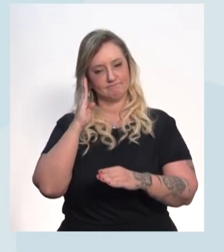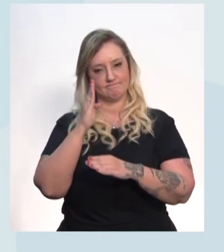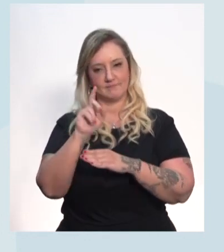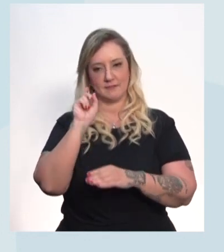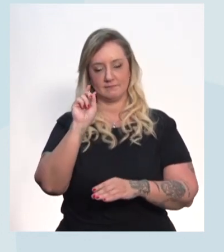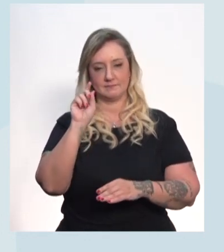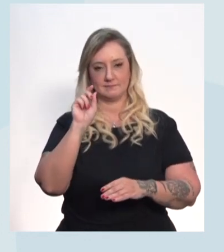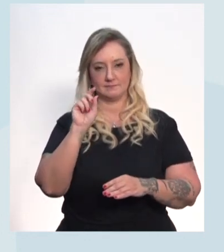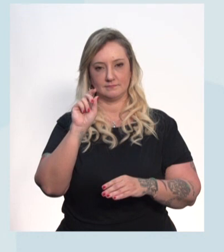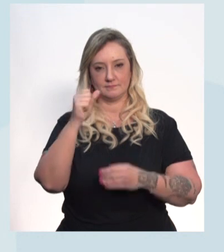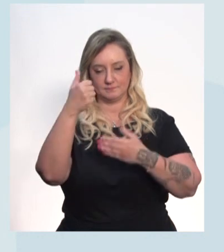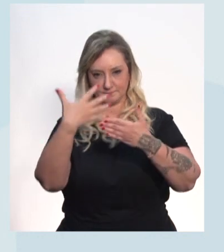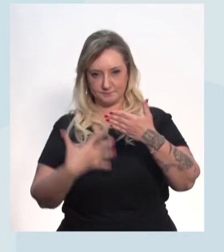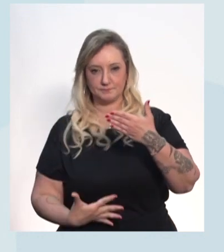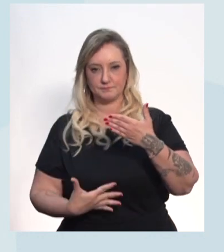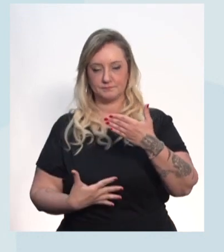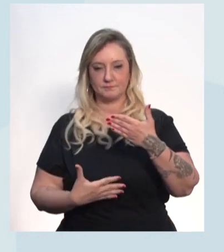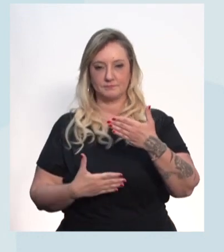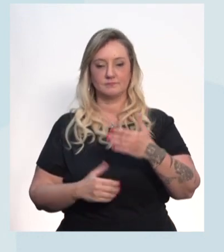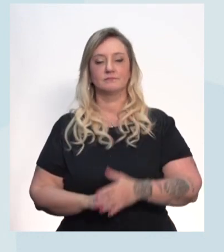E clique em enviar.